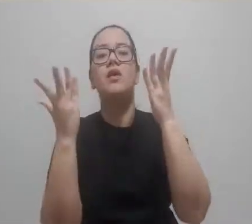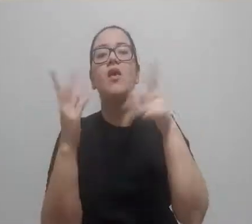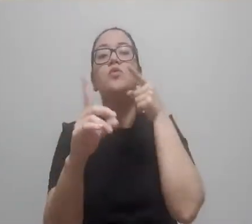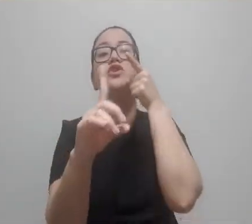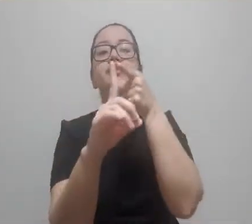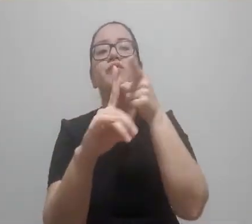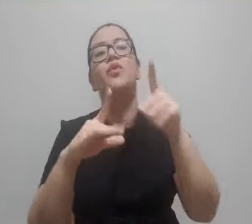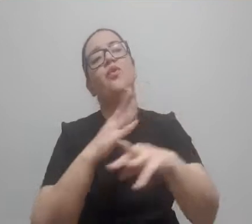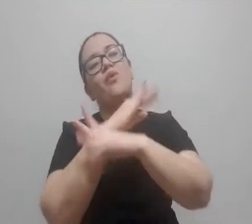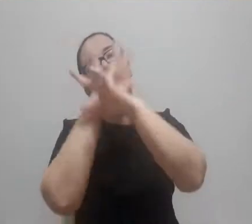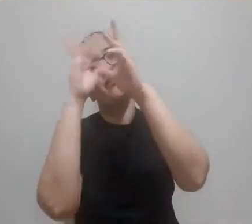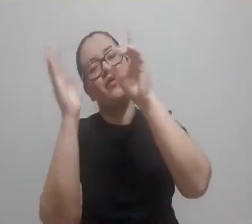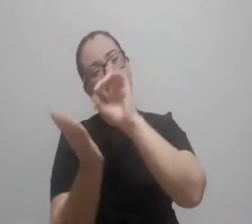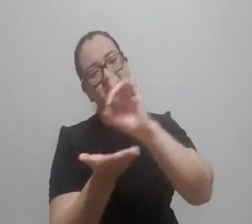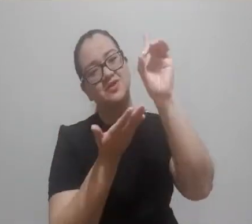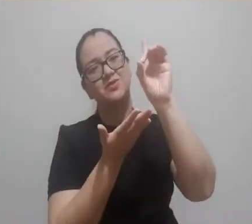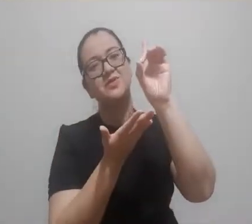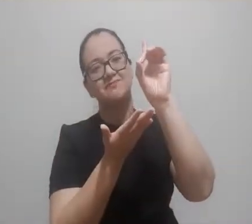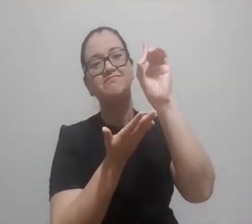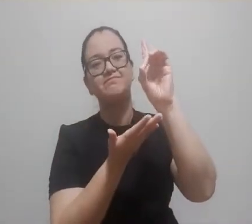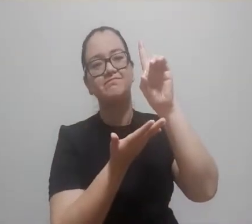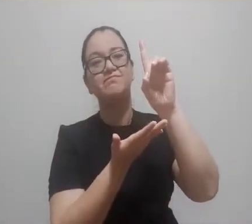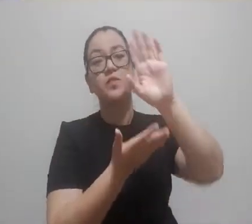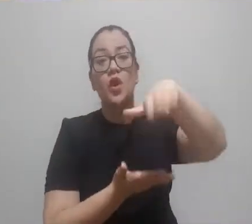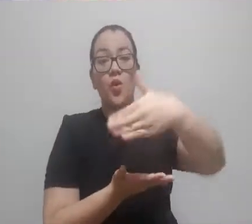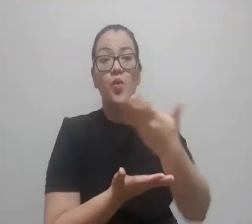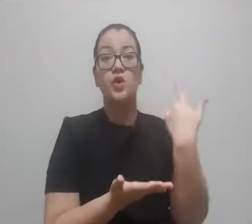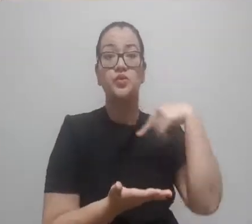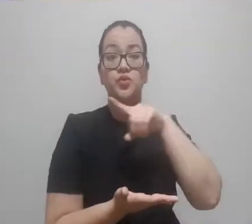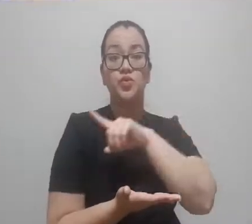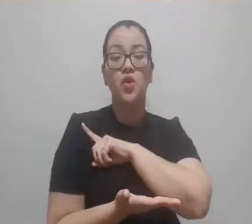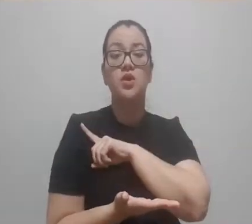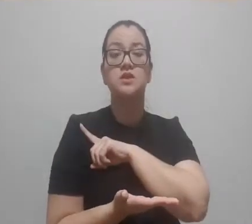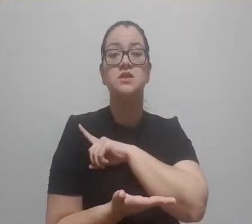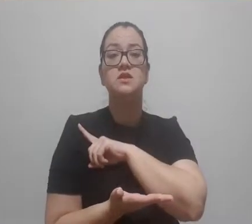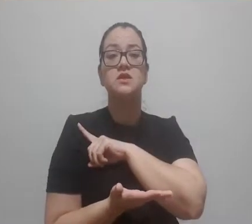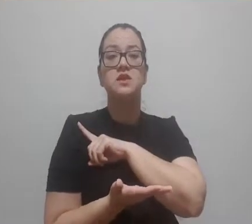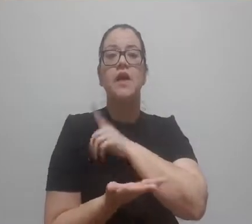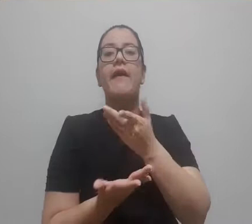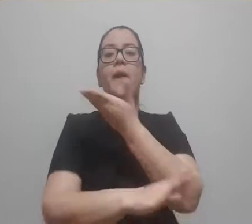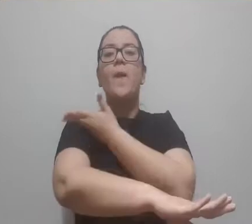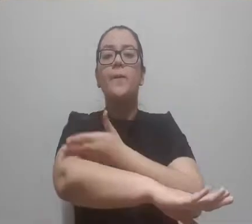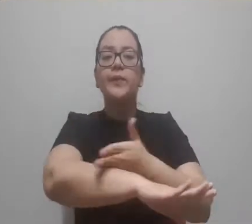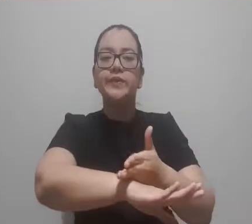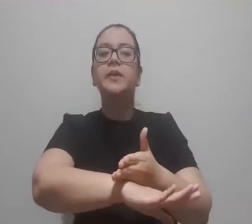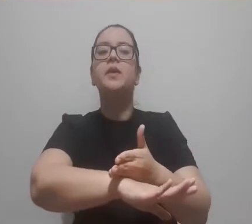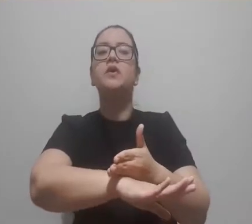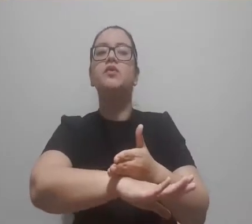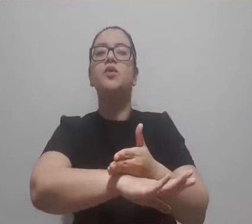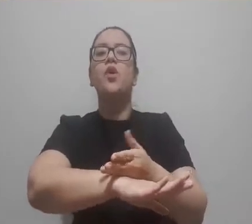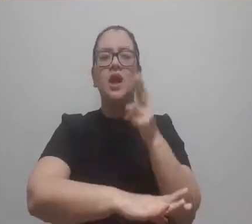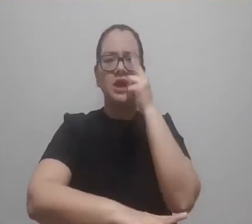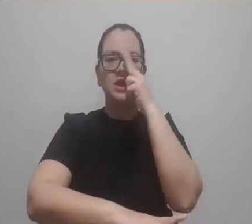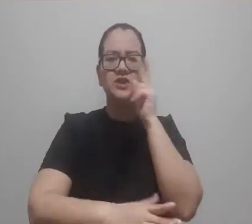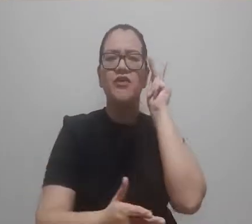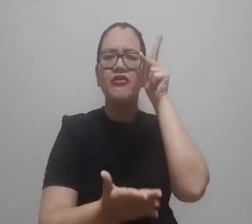Porque Deus é glorificado quando nós nessas atitudes, nessas boas obras, e dessa forma a gente